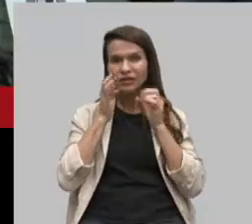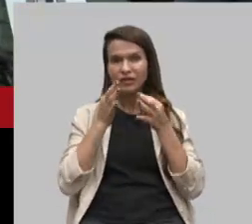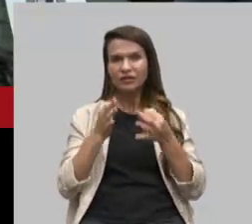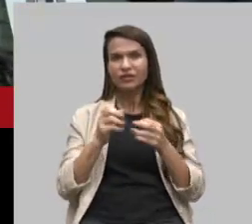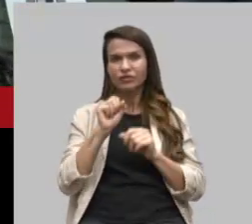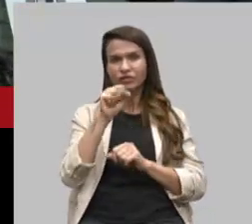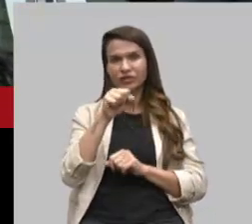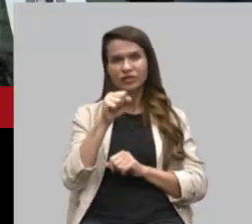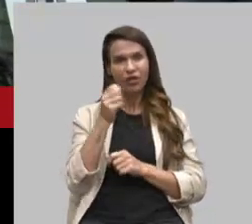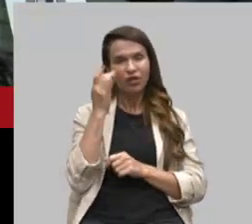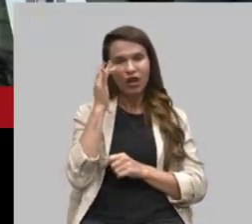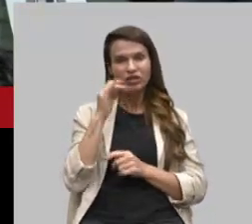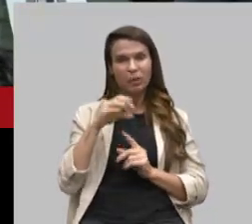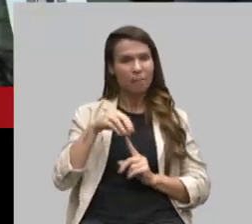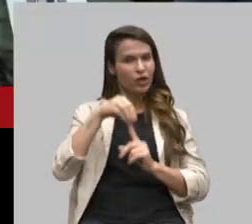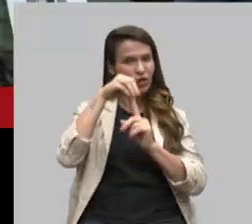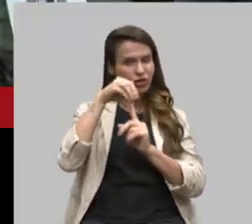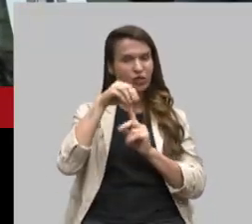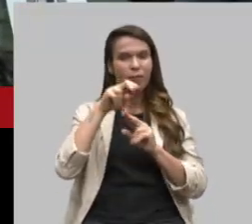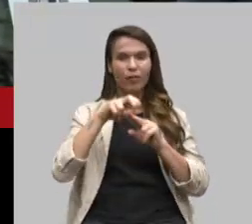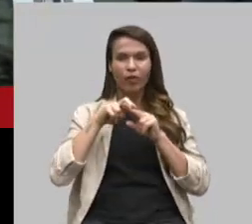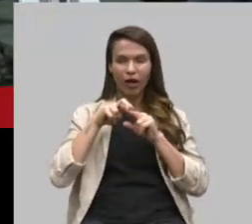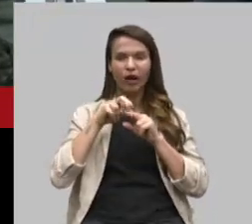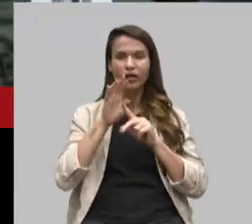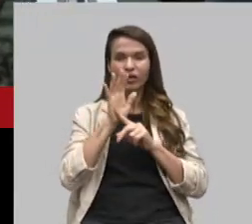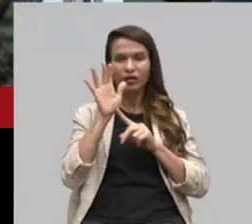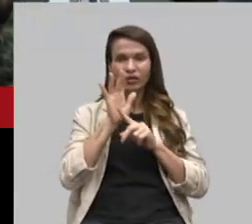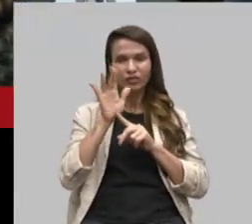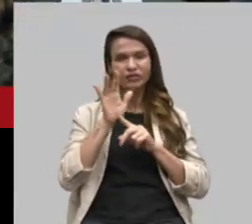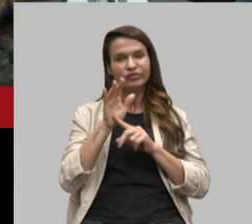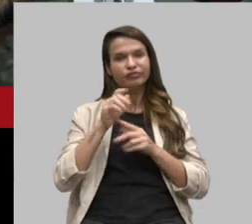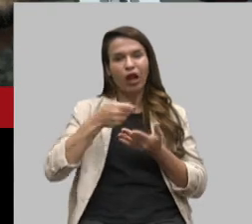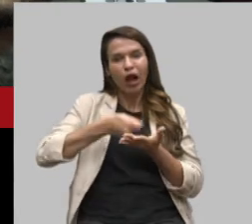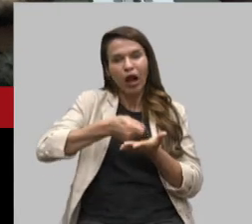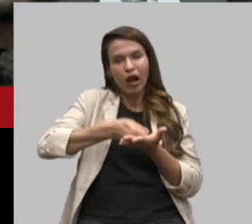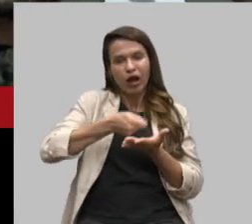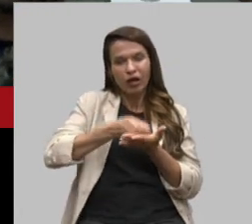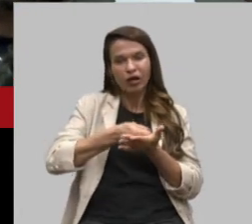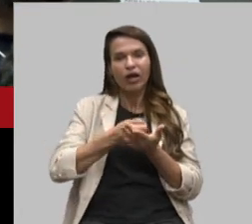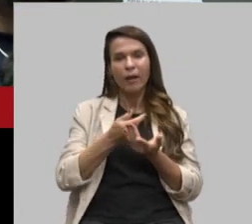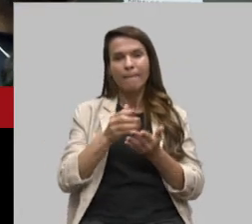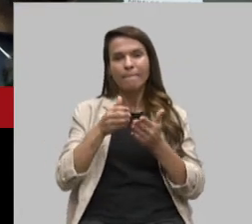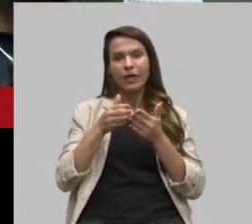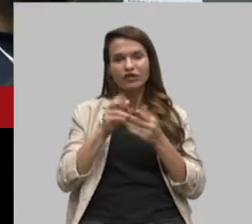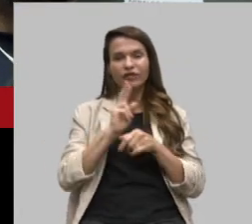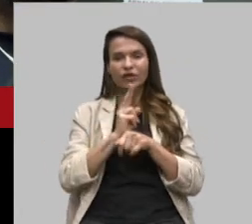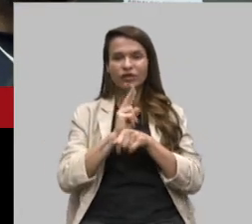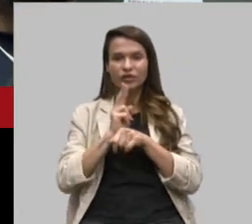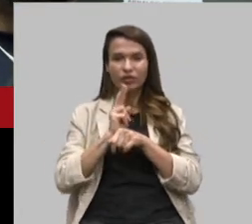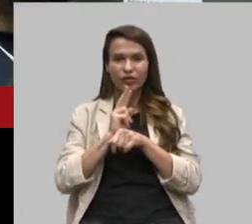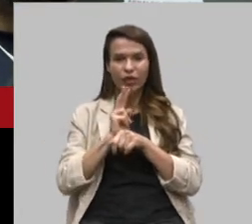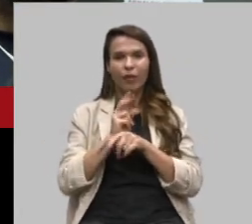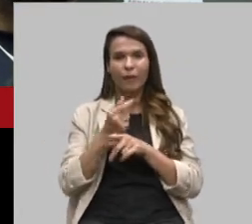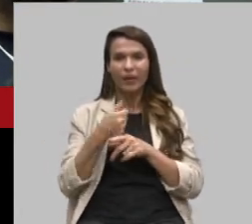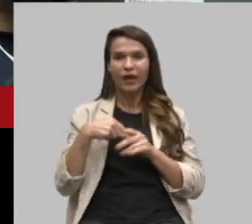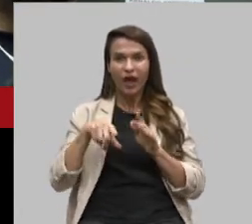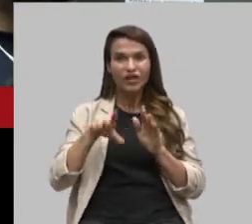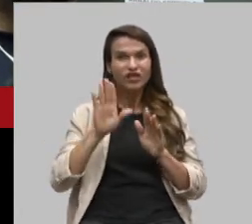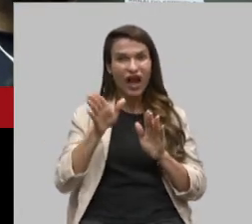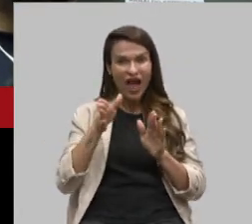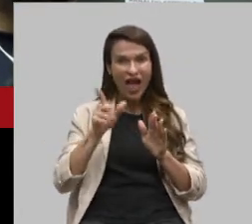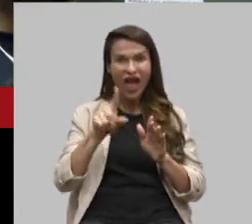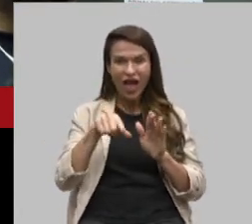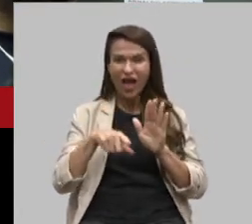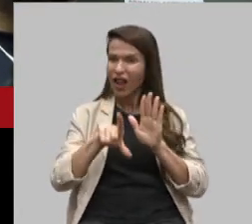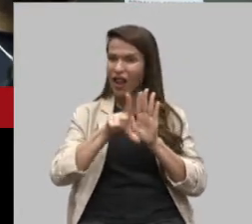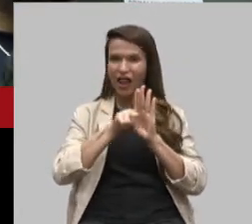que ela deve ser priorizada devido a demanda a qual a mesma exige que no caso ela solicita uma fiscalização para algo que é lei então se a lei não